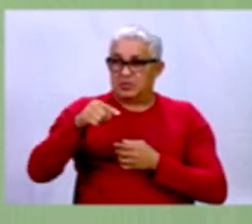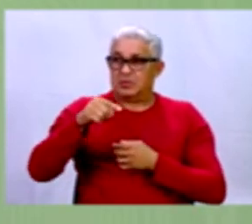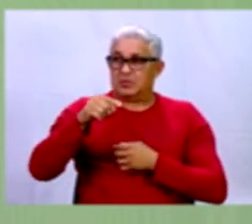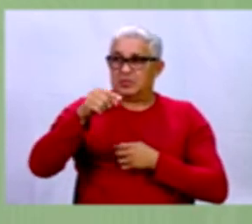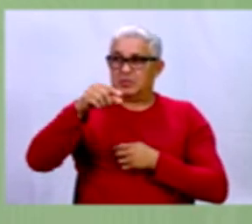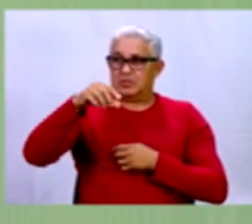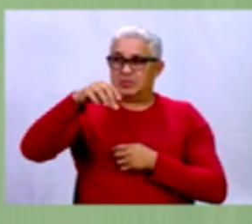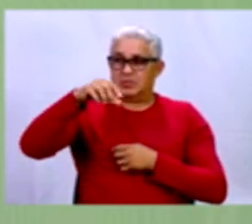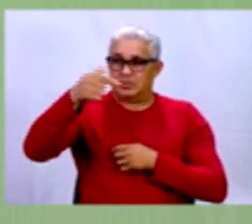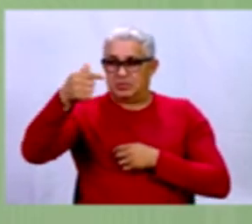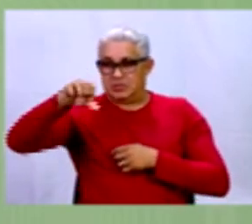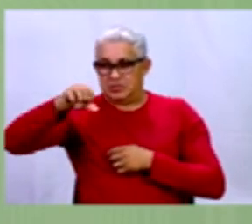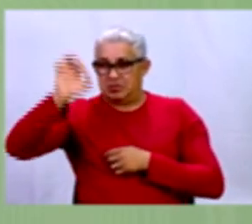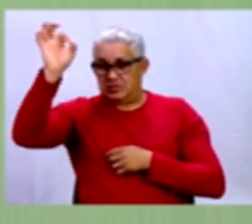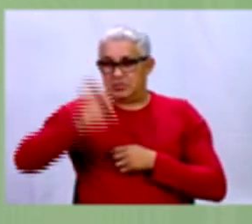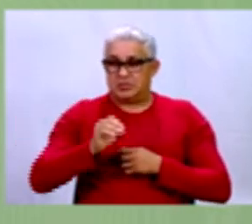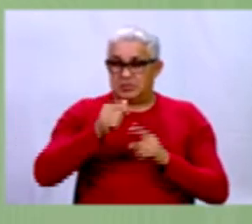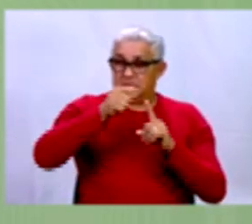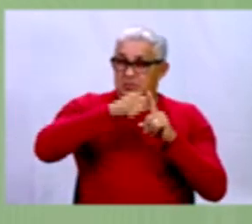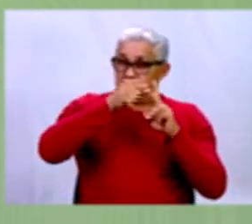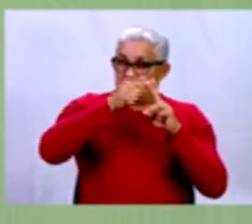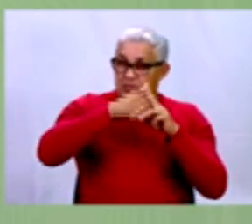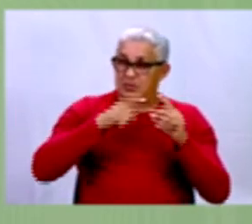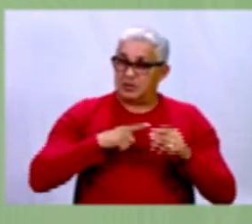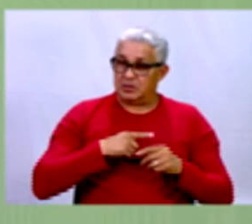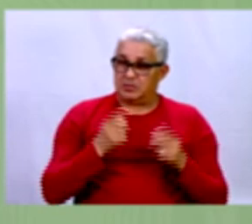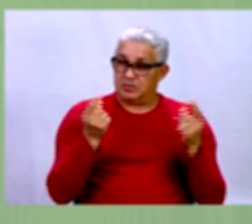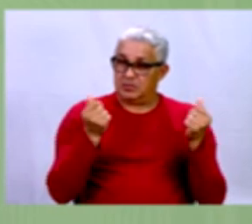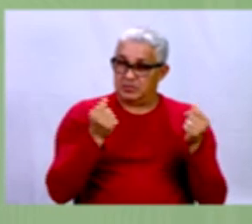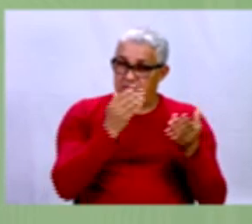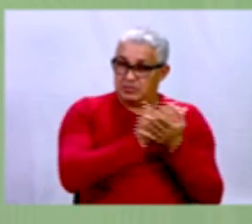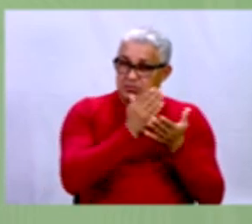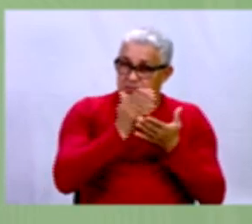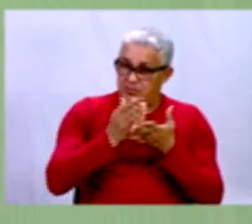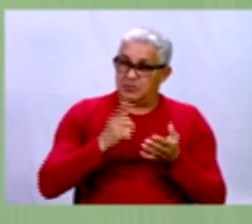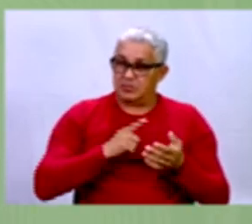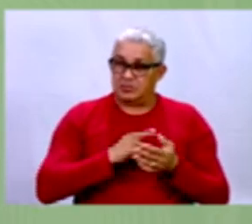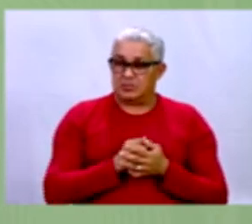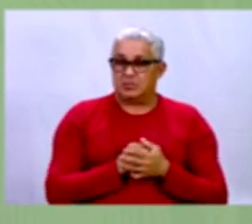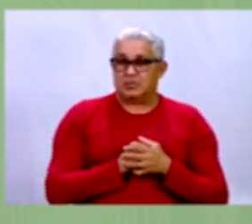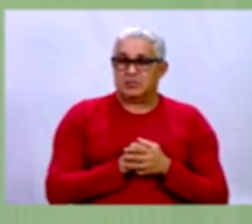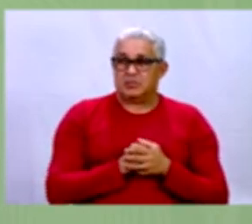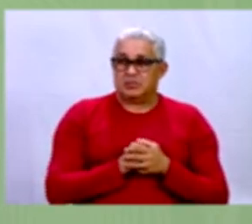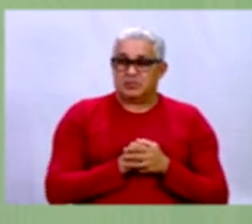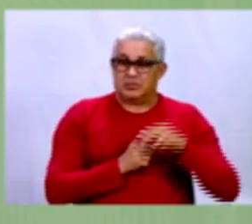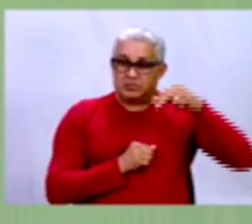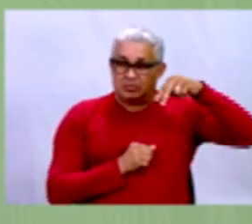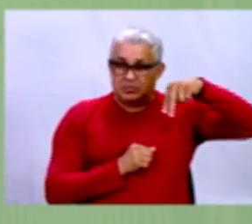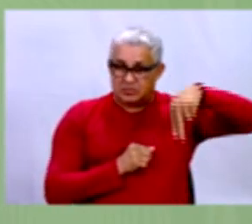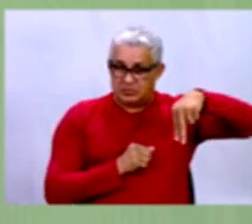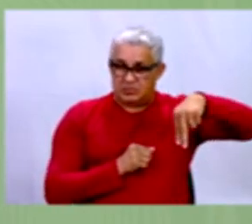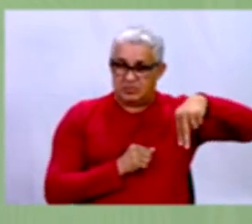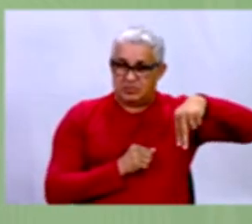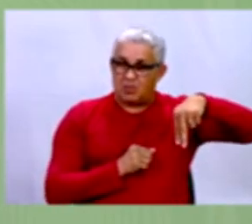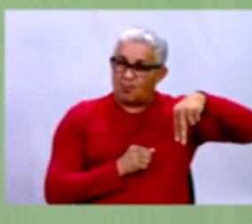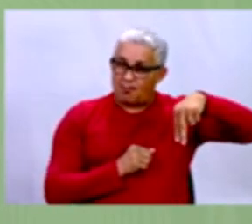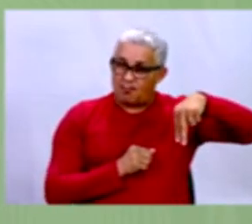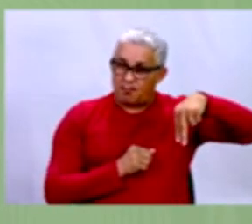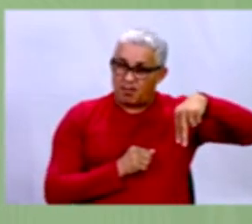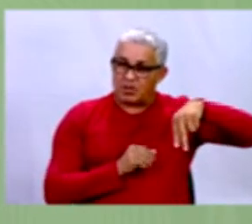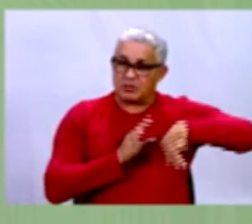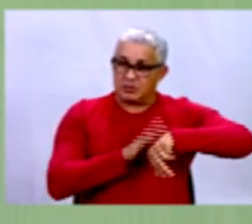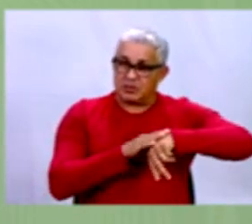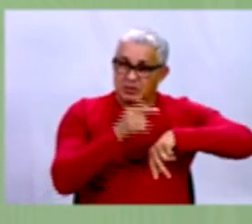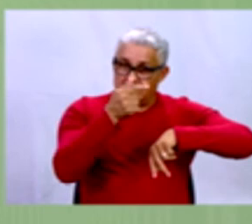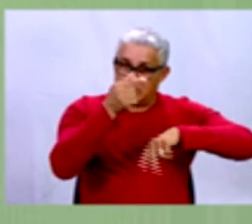quê? A gente tem o valor das parcelas, a gente tem o nosso N minúsculo, que seria o nosso tempo, que são